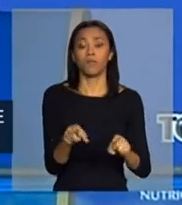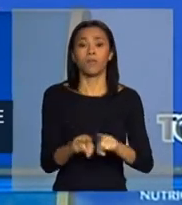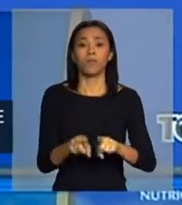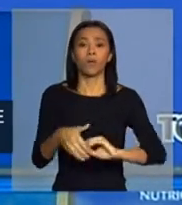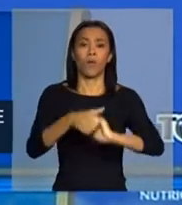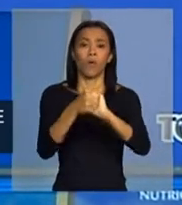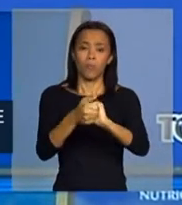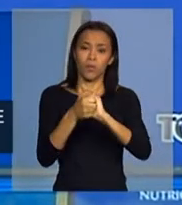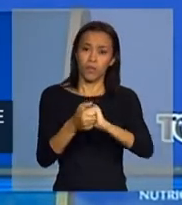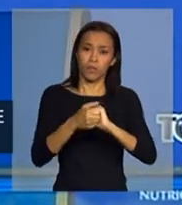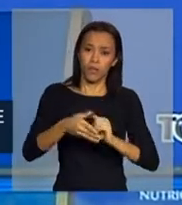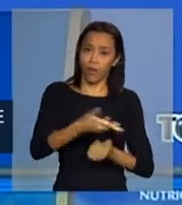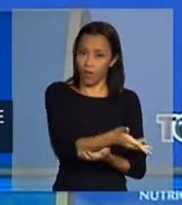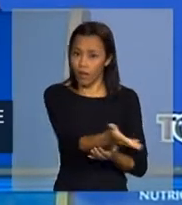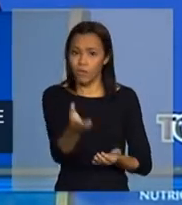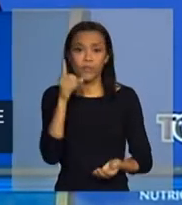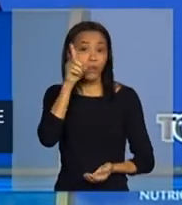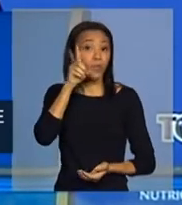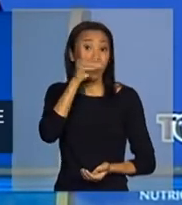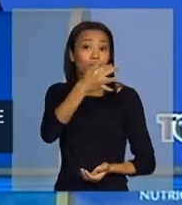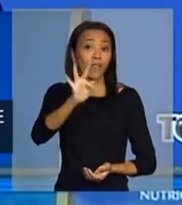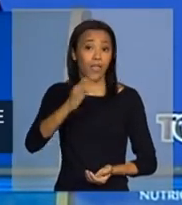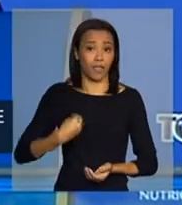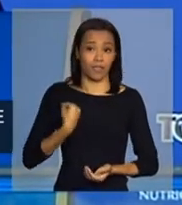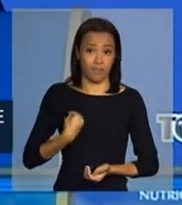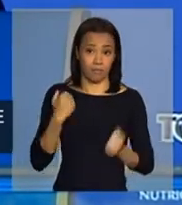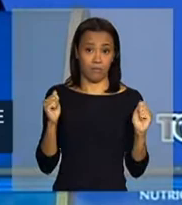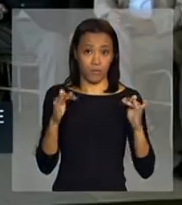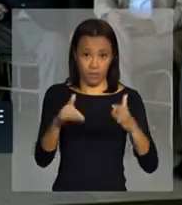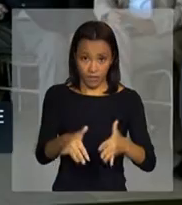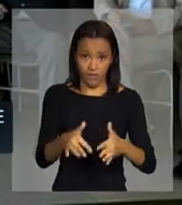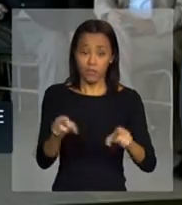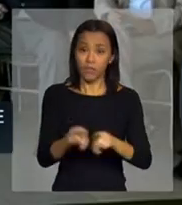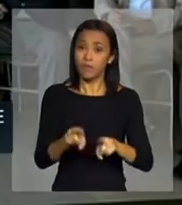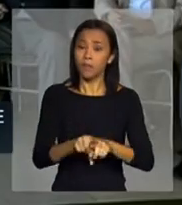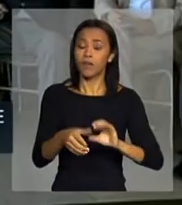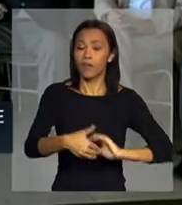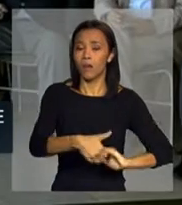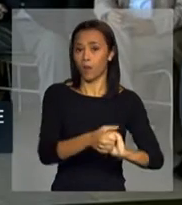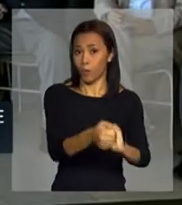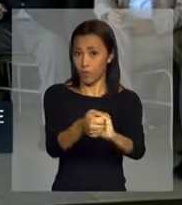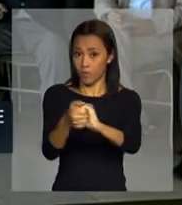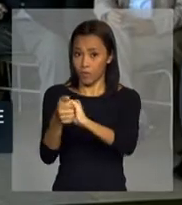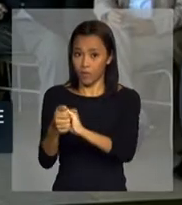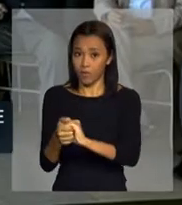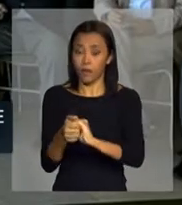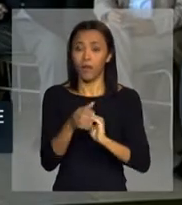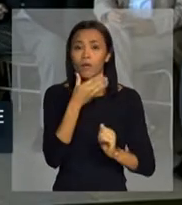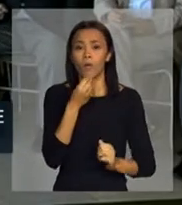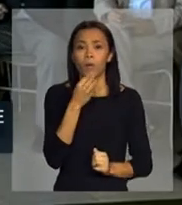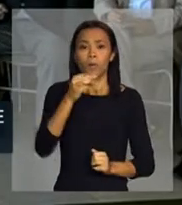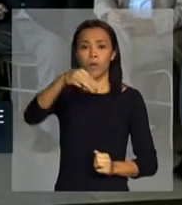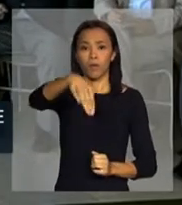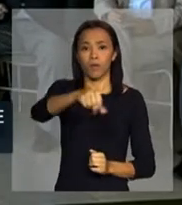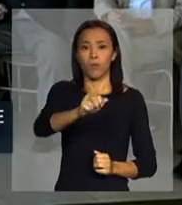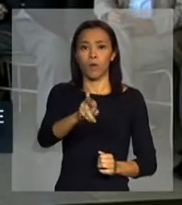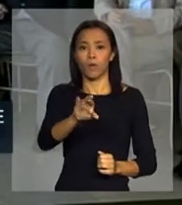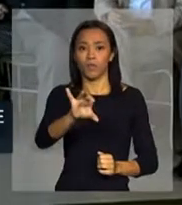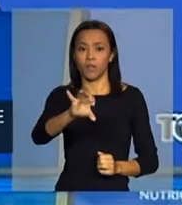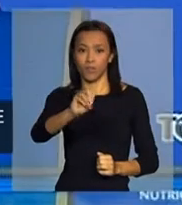Cumprimentar os senhores deputados federais aqui presentes. Cumprimentar Maurício Antônio